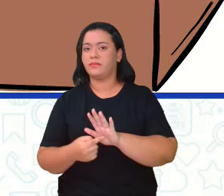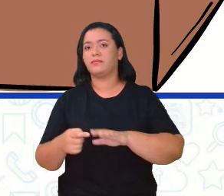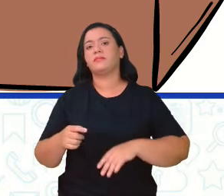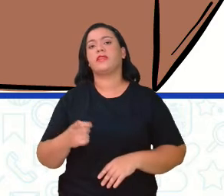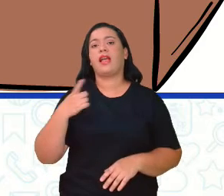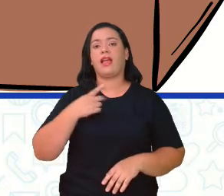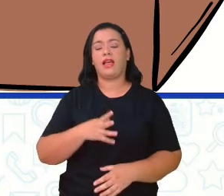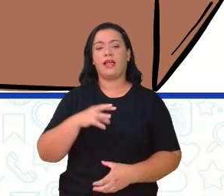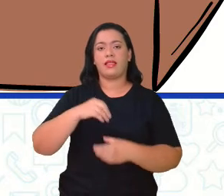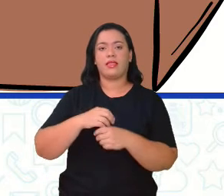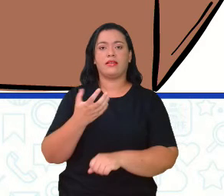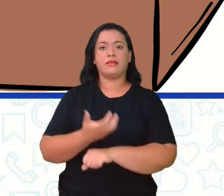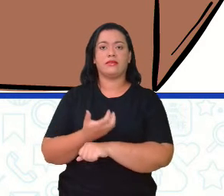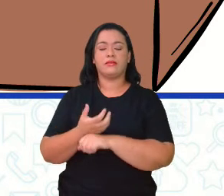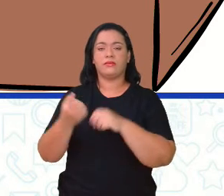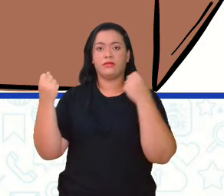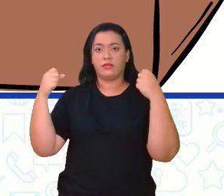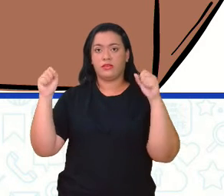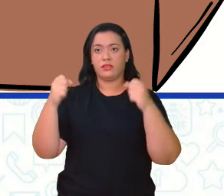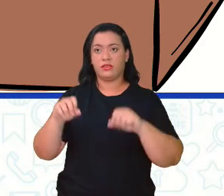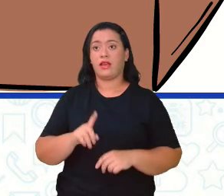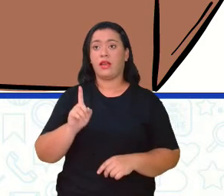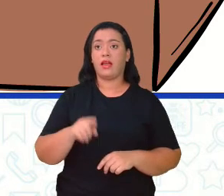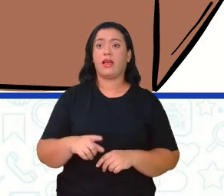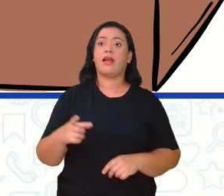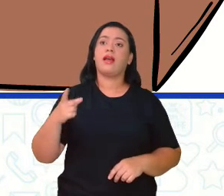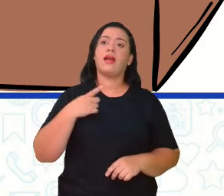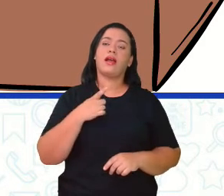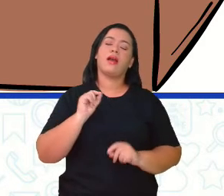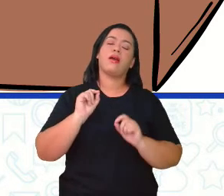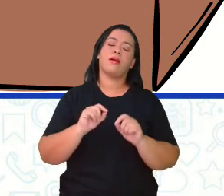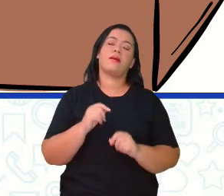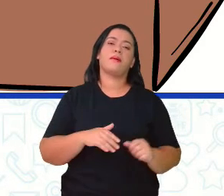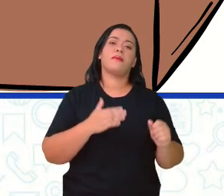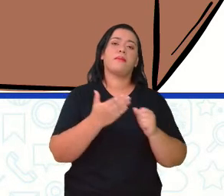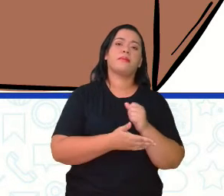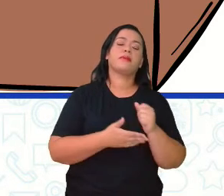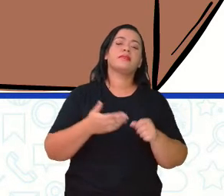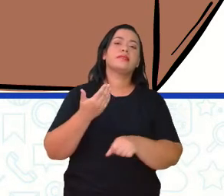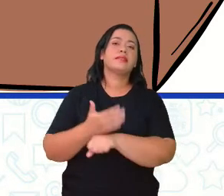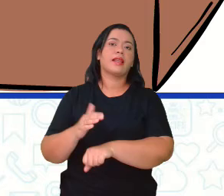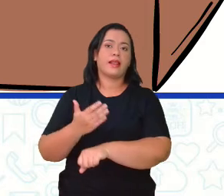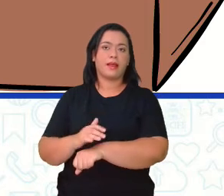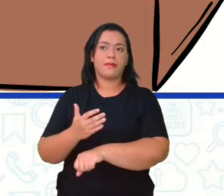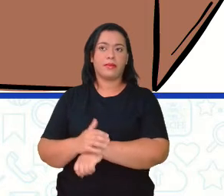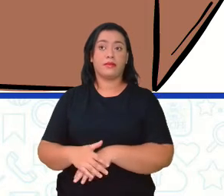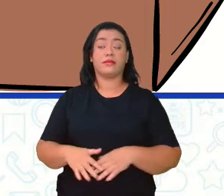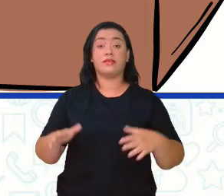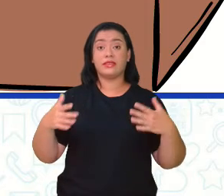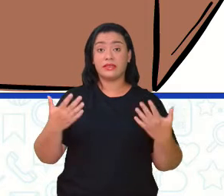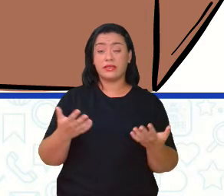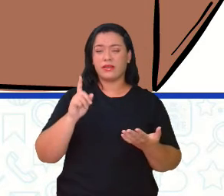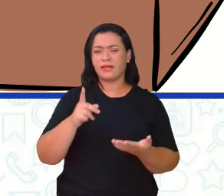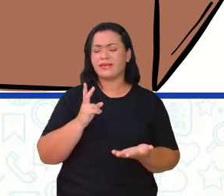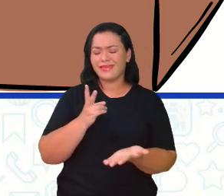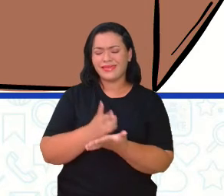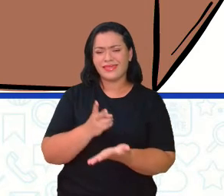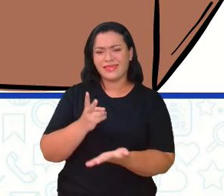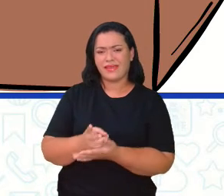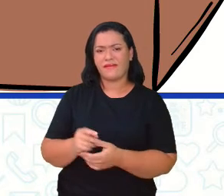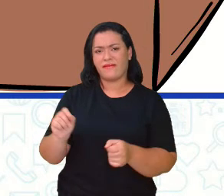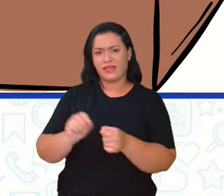disciplina, relacionado à ginástica, que são os princípios de treinamento. Então, sempre que se vai montar